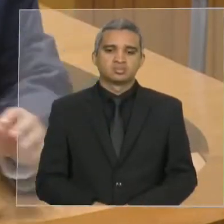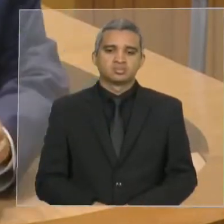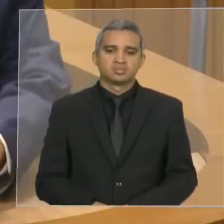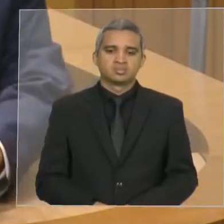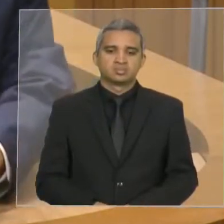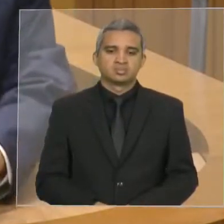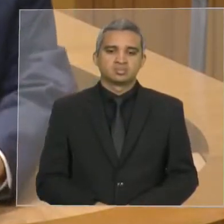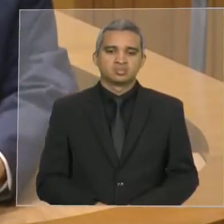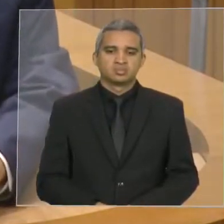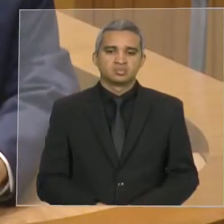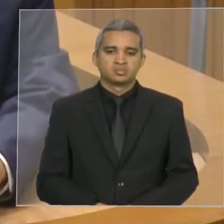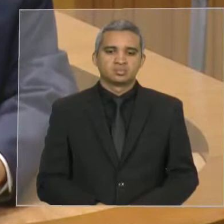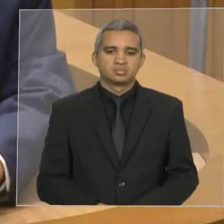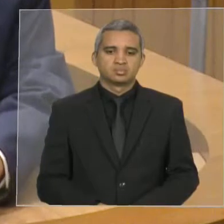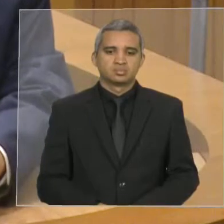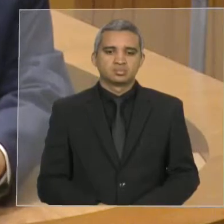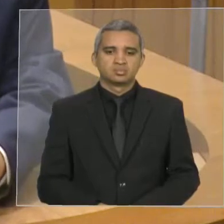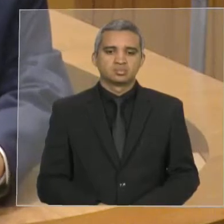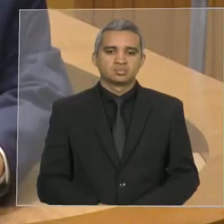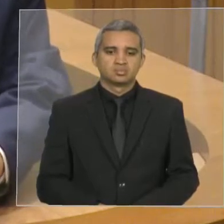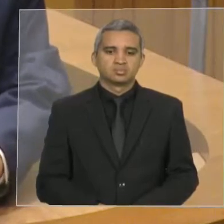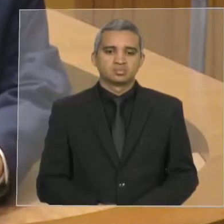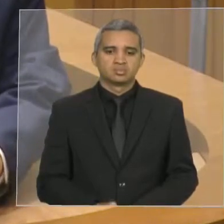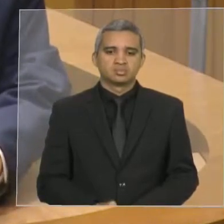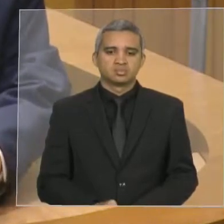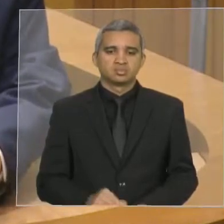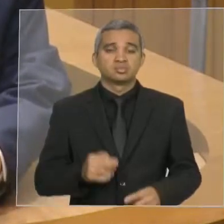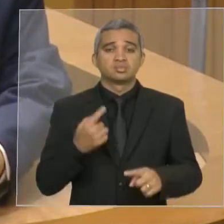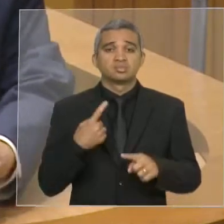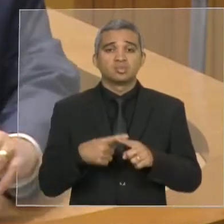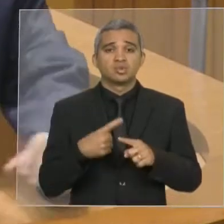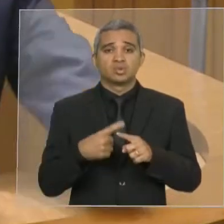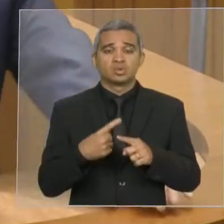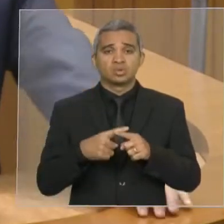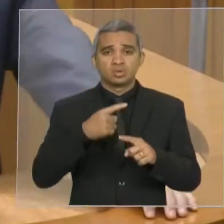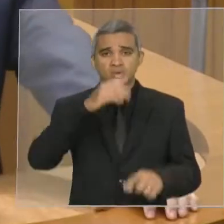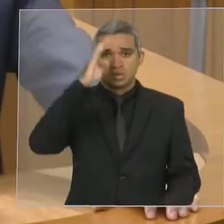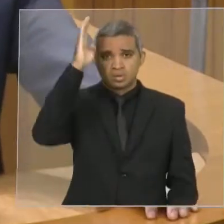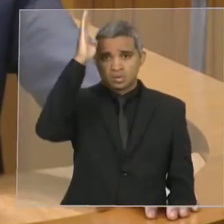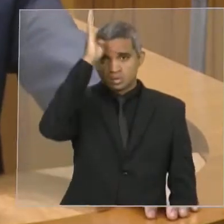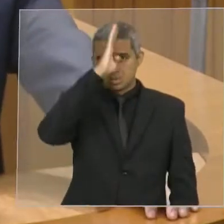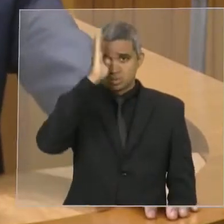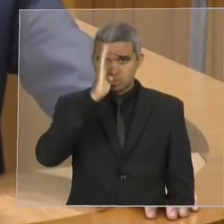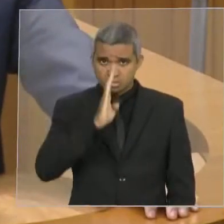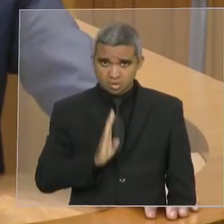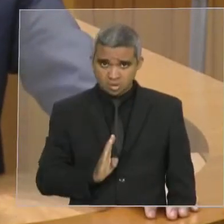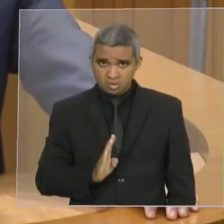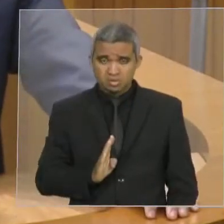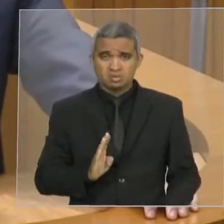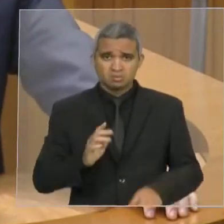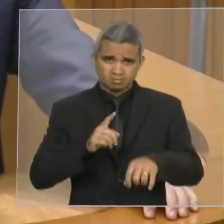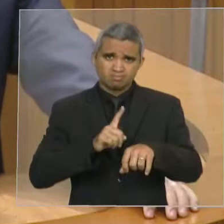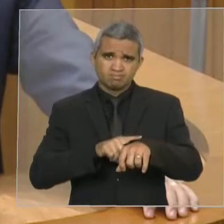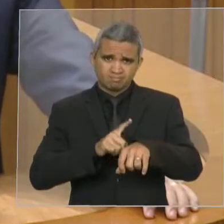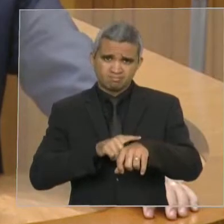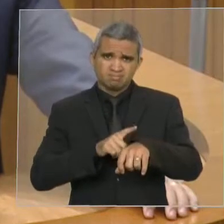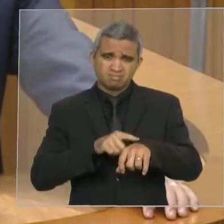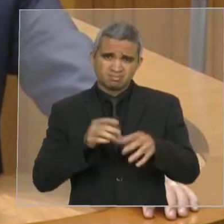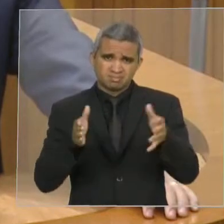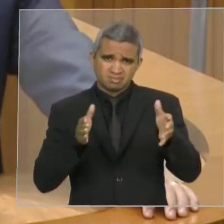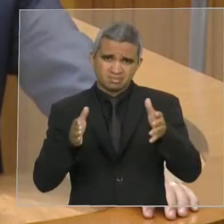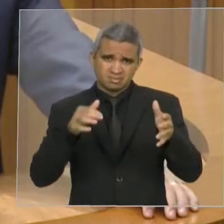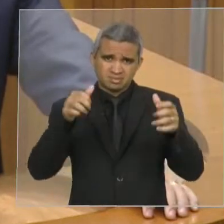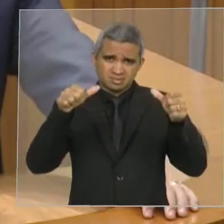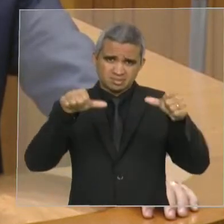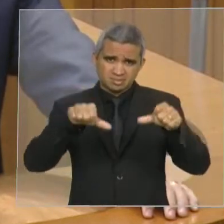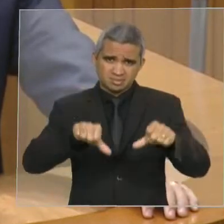vamos encontrar no Brasil, ultimamente, em um período de crise como esse, um prefeito que, para